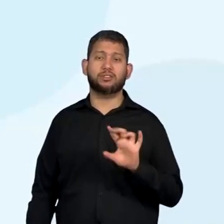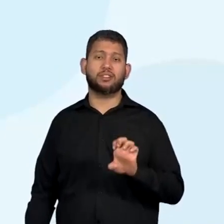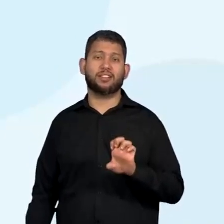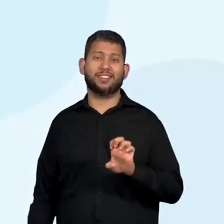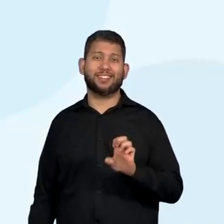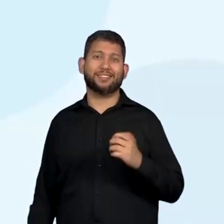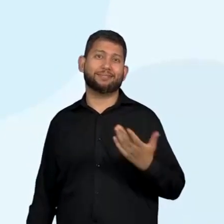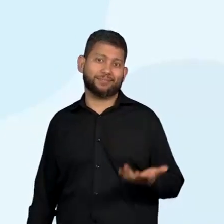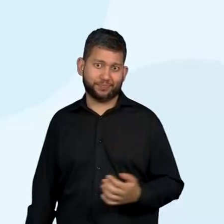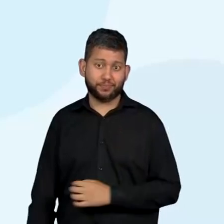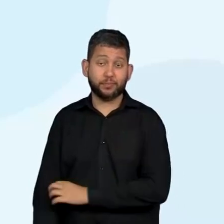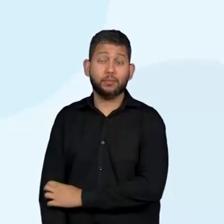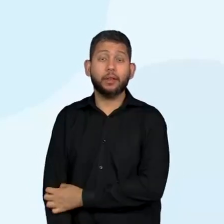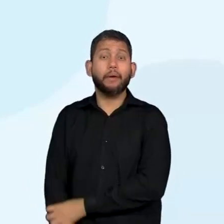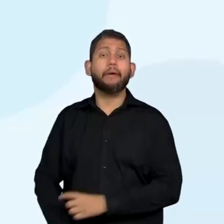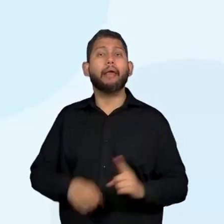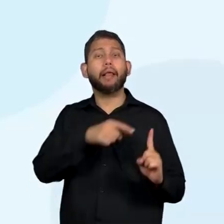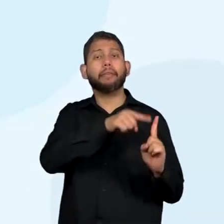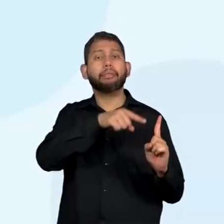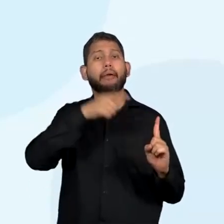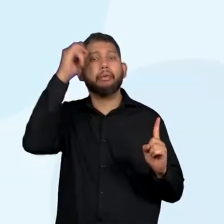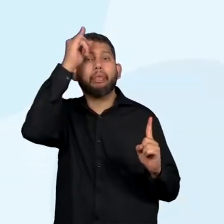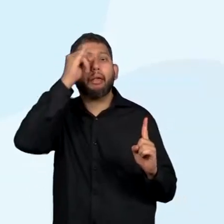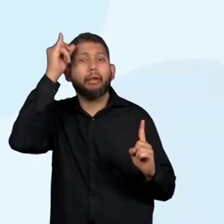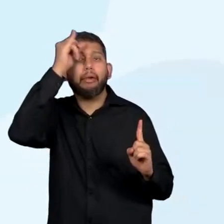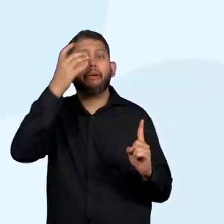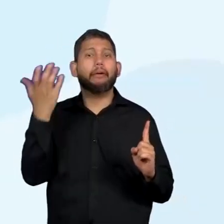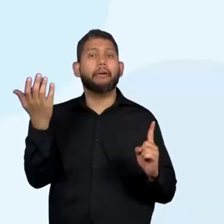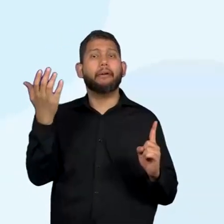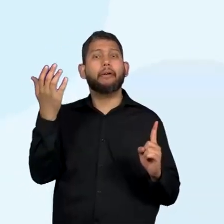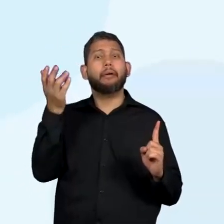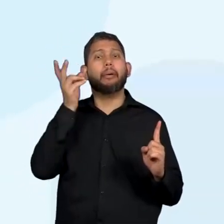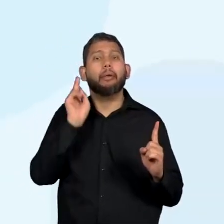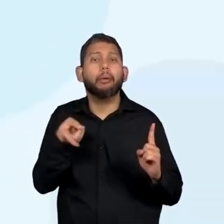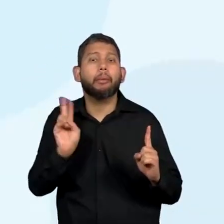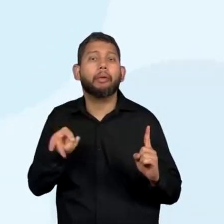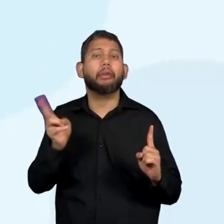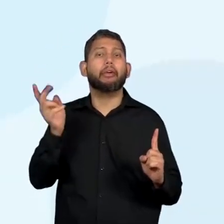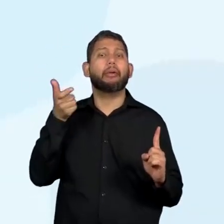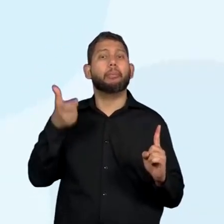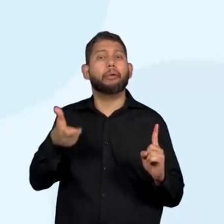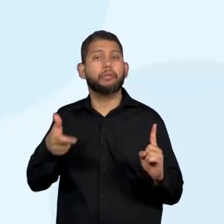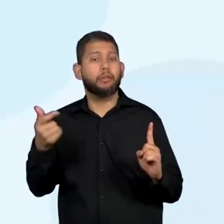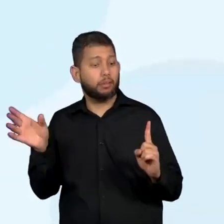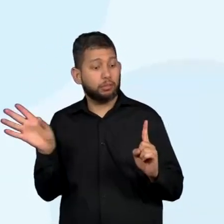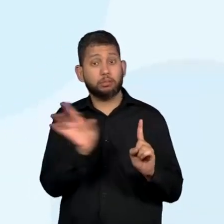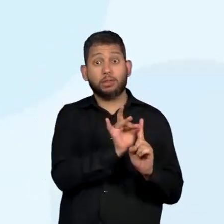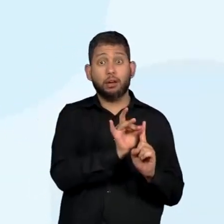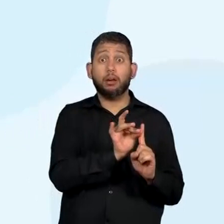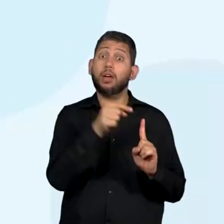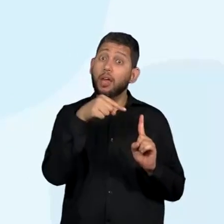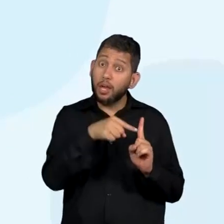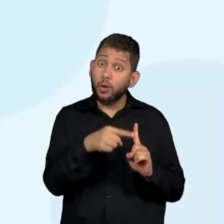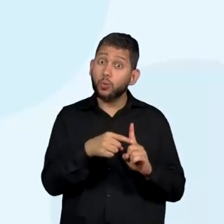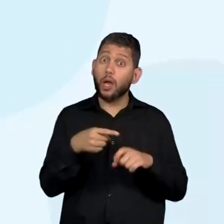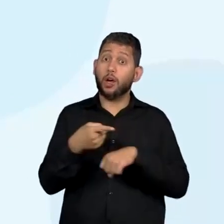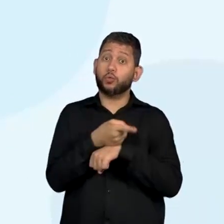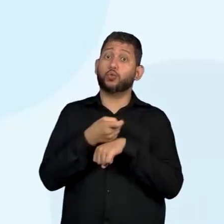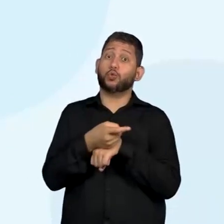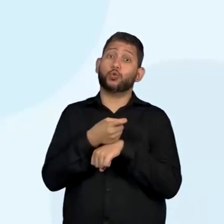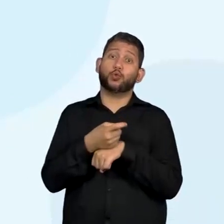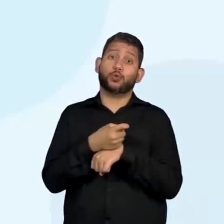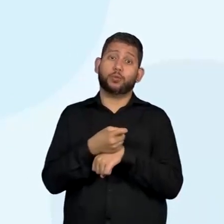com tolice, ou quem faz mesmice, ou com chatice, são as qualidades que eu estou dando